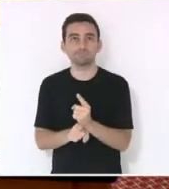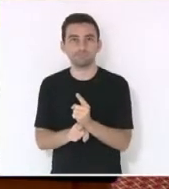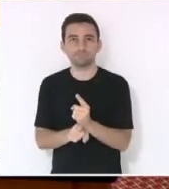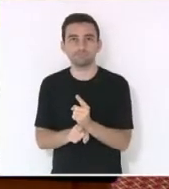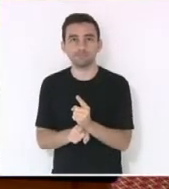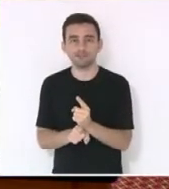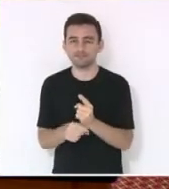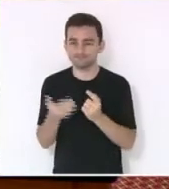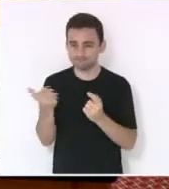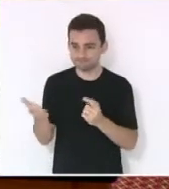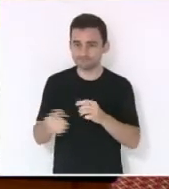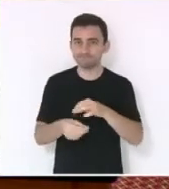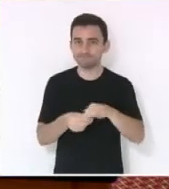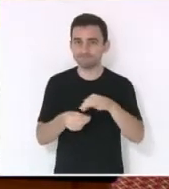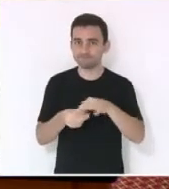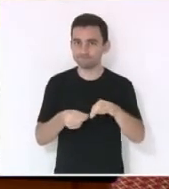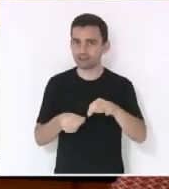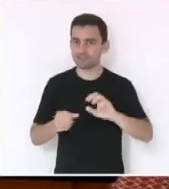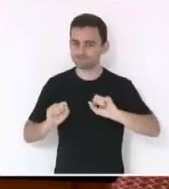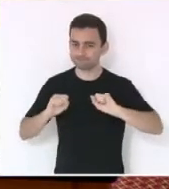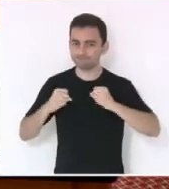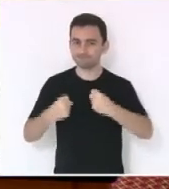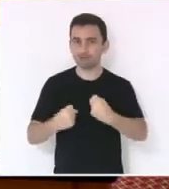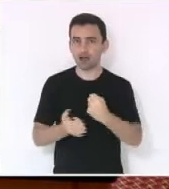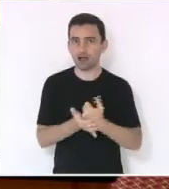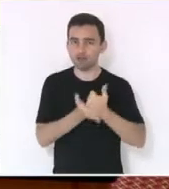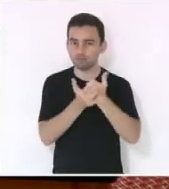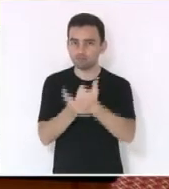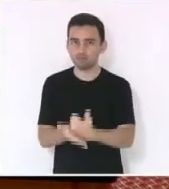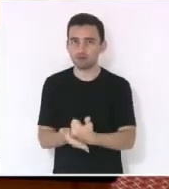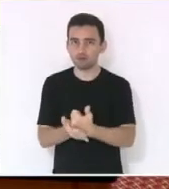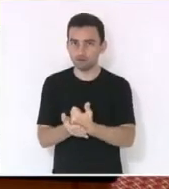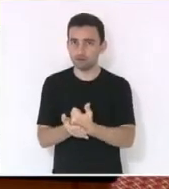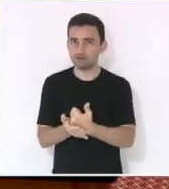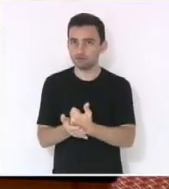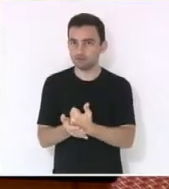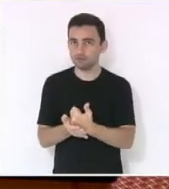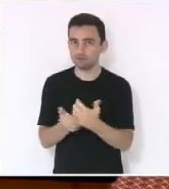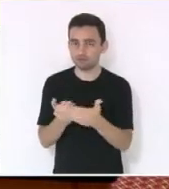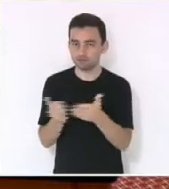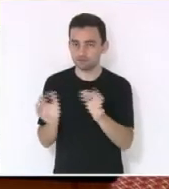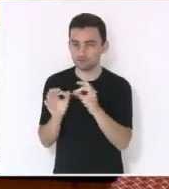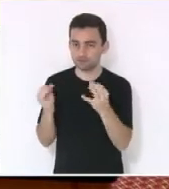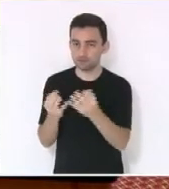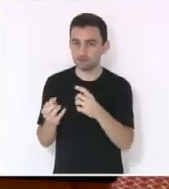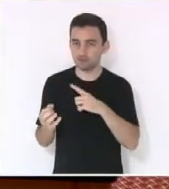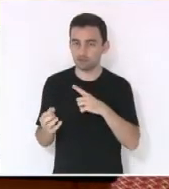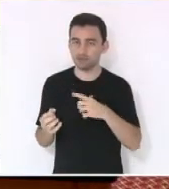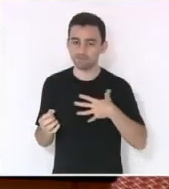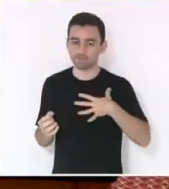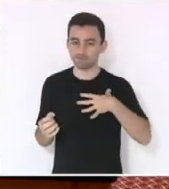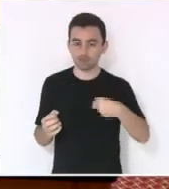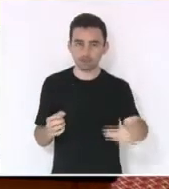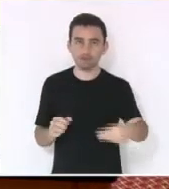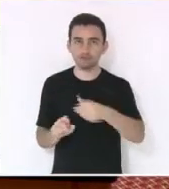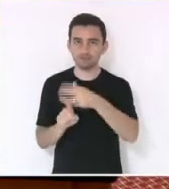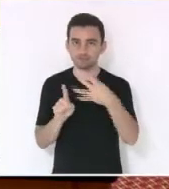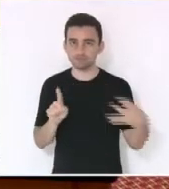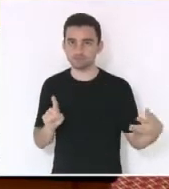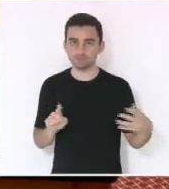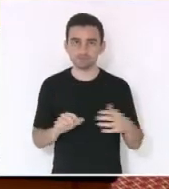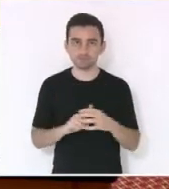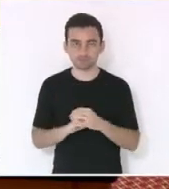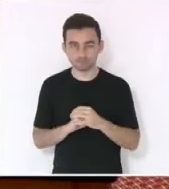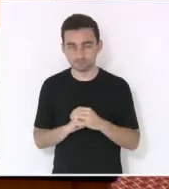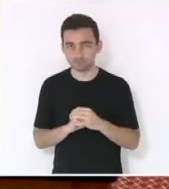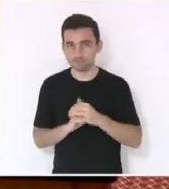entidade que se dedica a apoiar famílias que tenham filhos ou filhas LGBTs. As